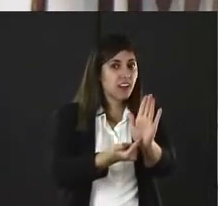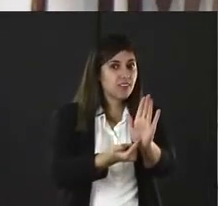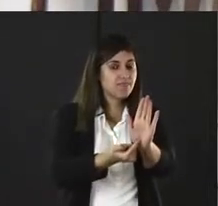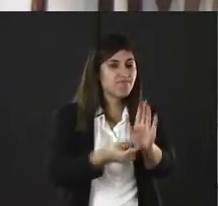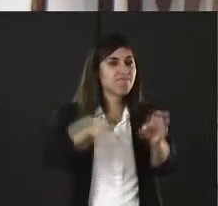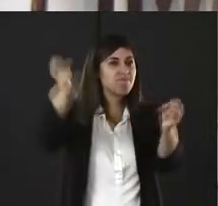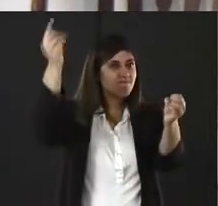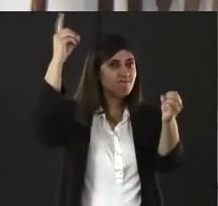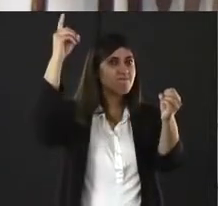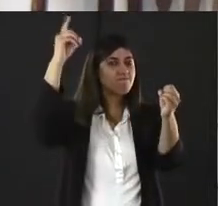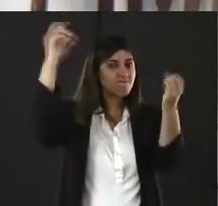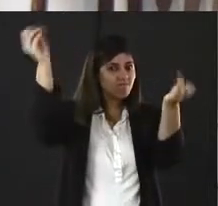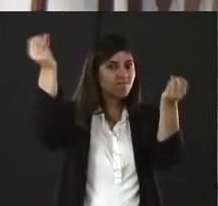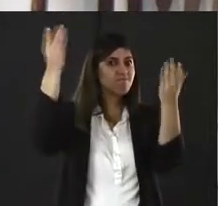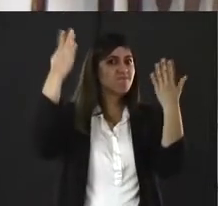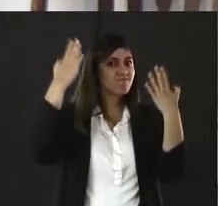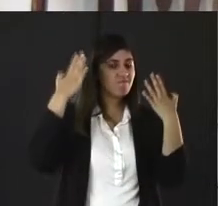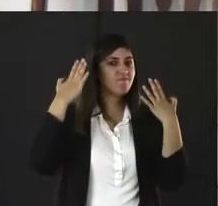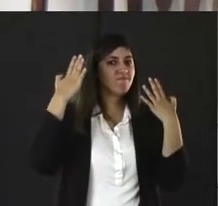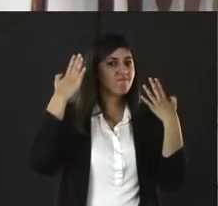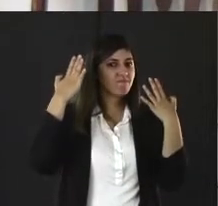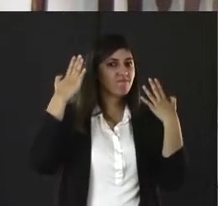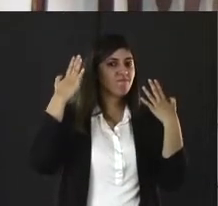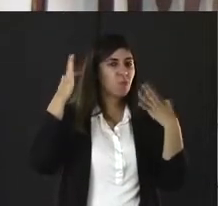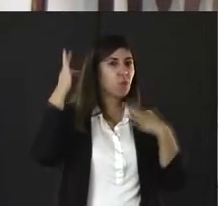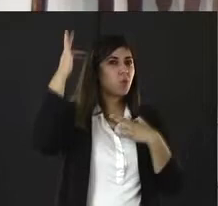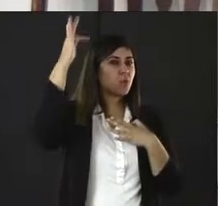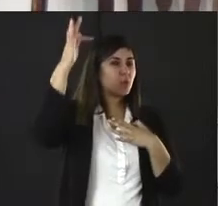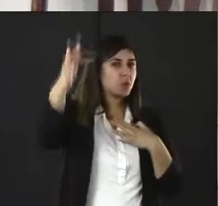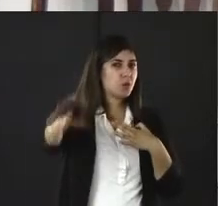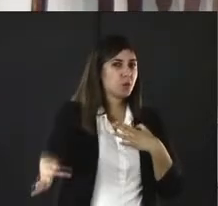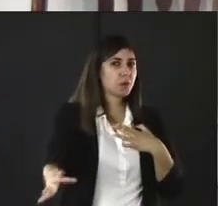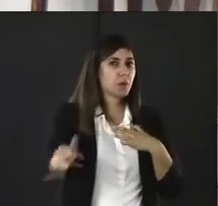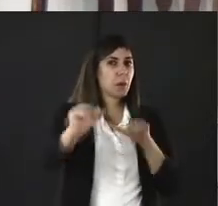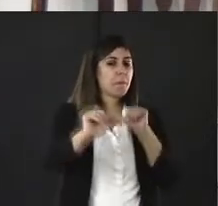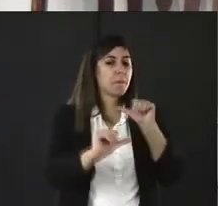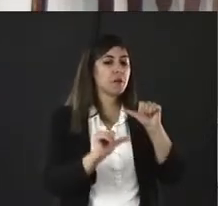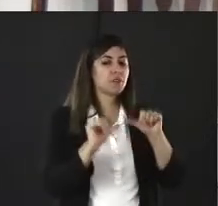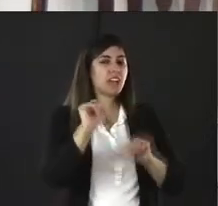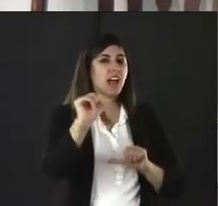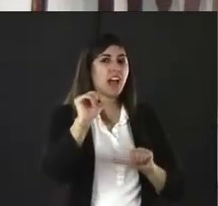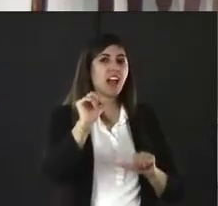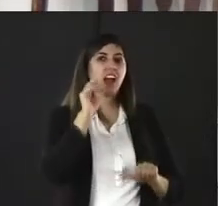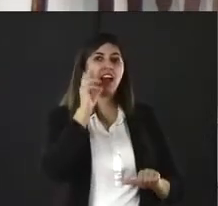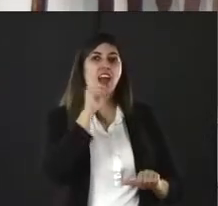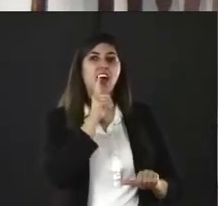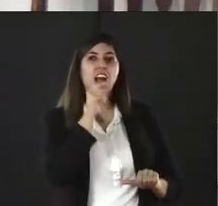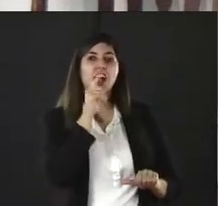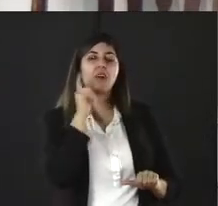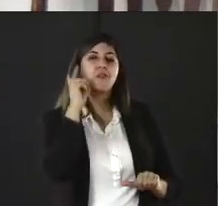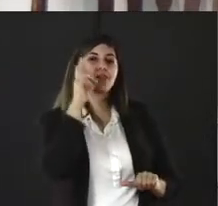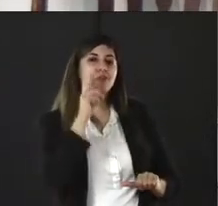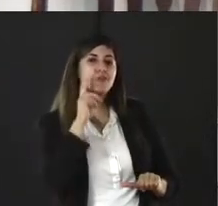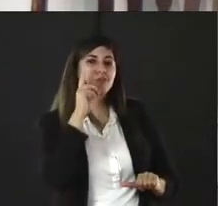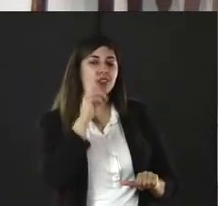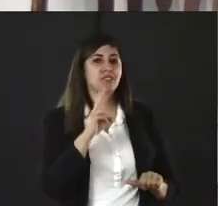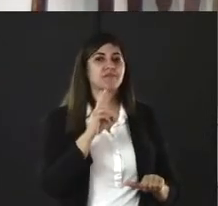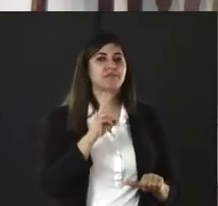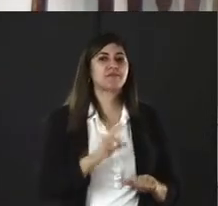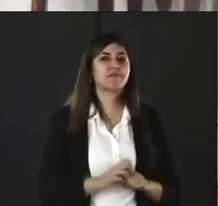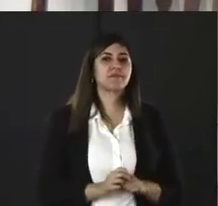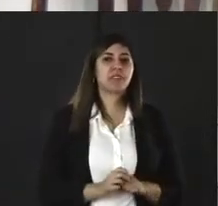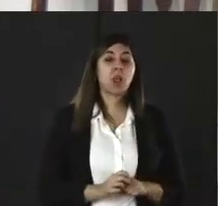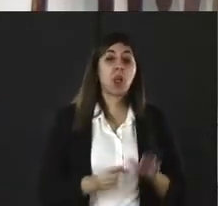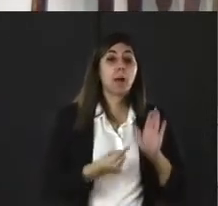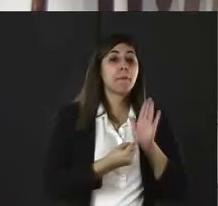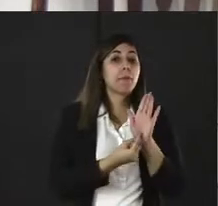provisão mostrou o caráter daquele que estava transformando água em vinho este é o